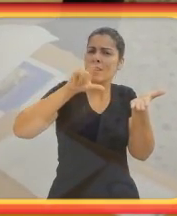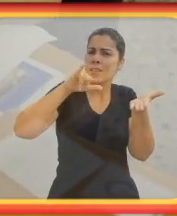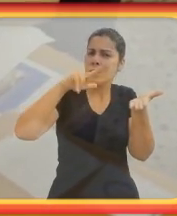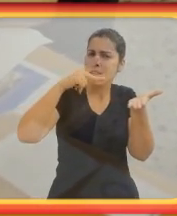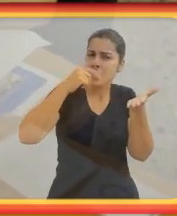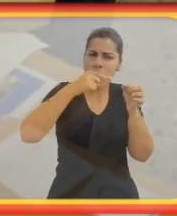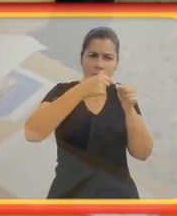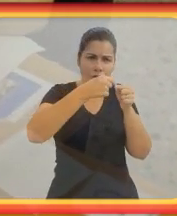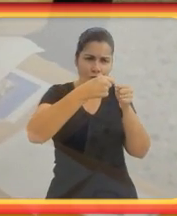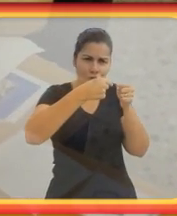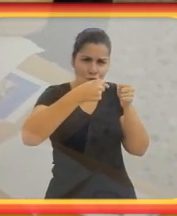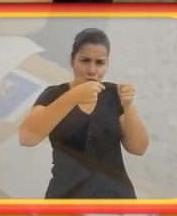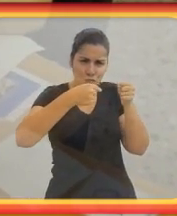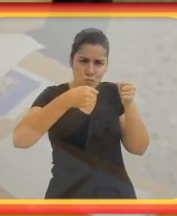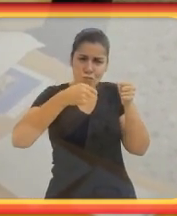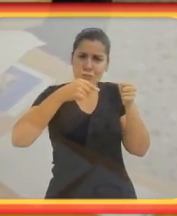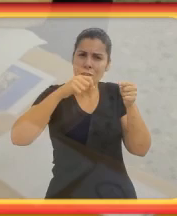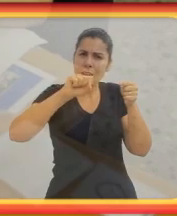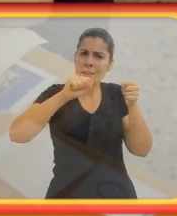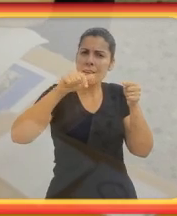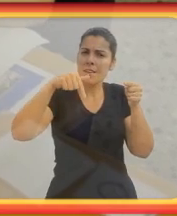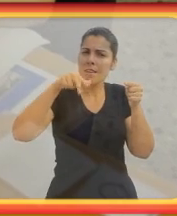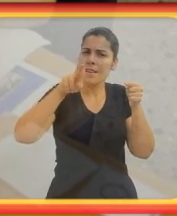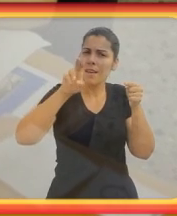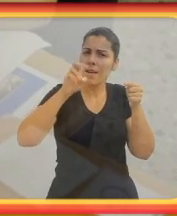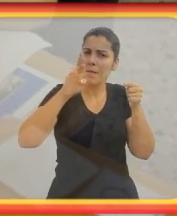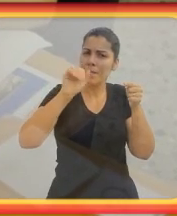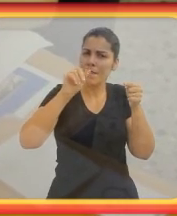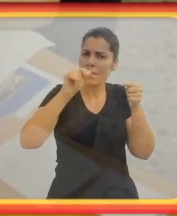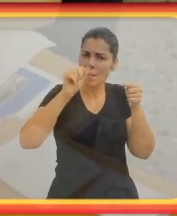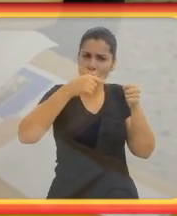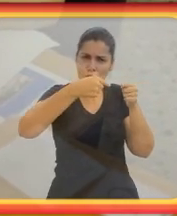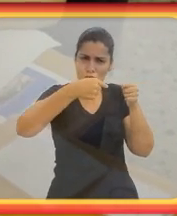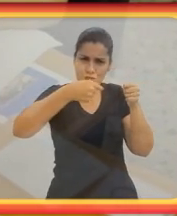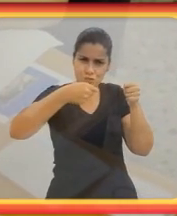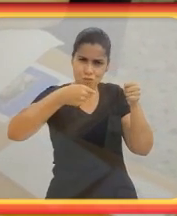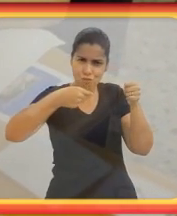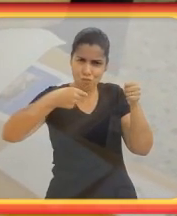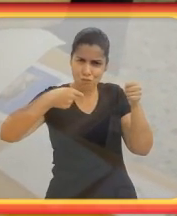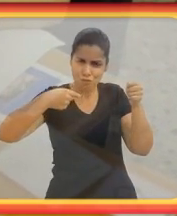vamos traçar. Olhe, linhas quebradas.